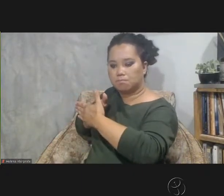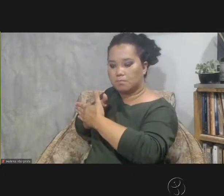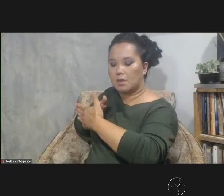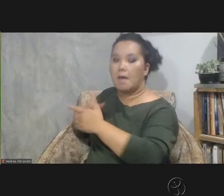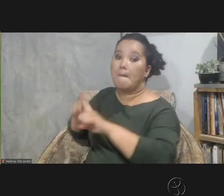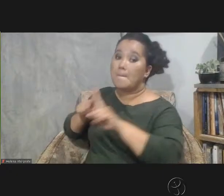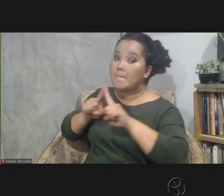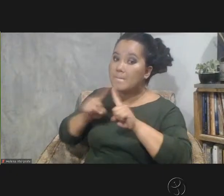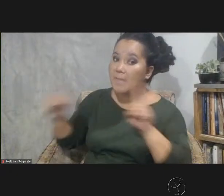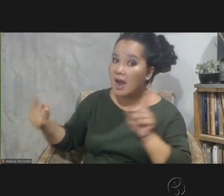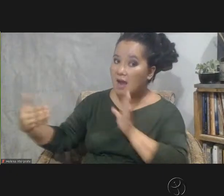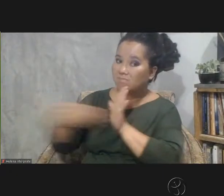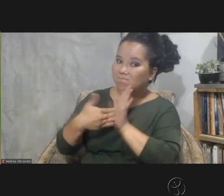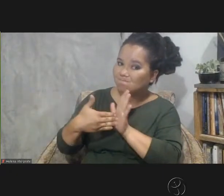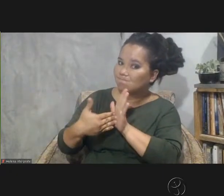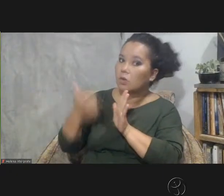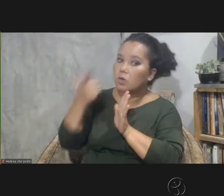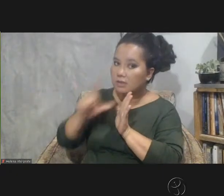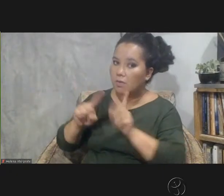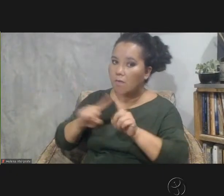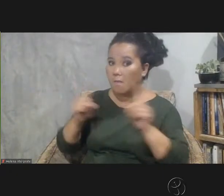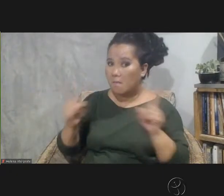na sociedade. É um trabalho duro